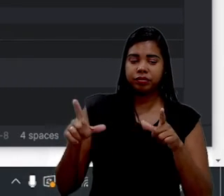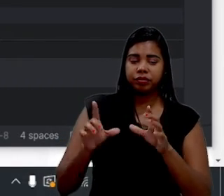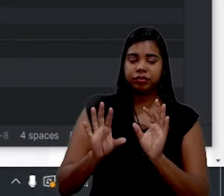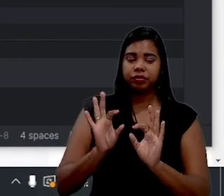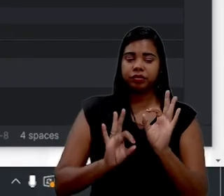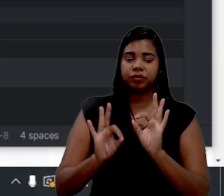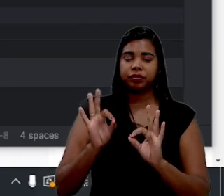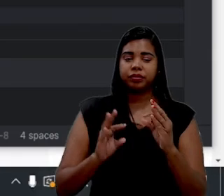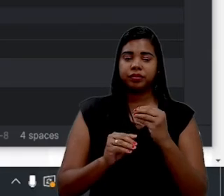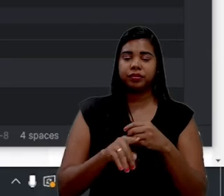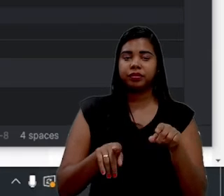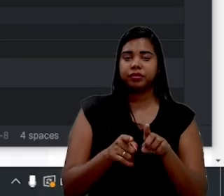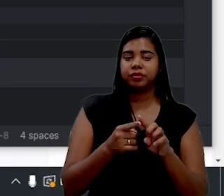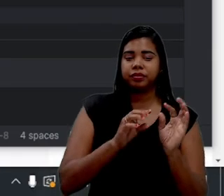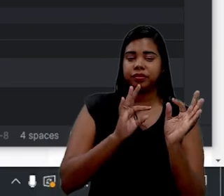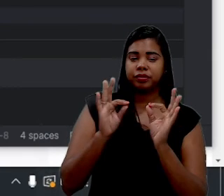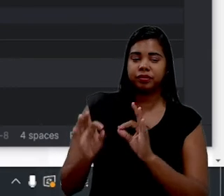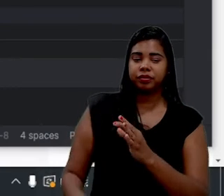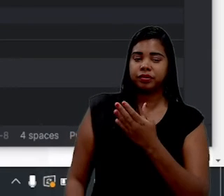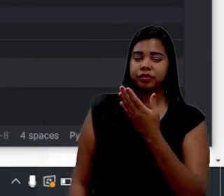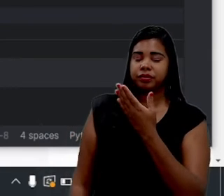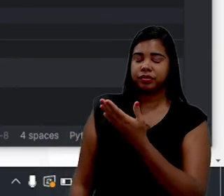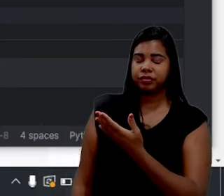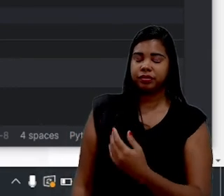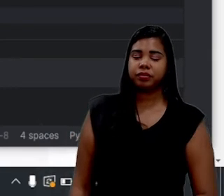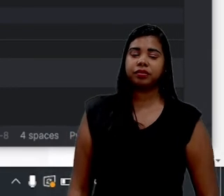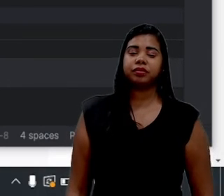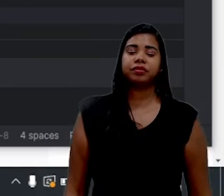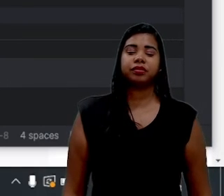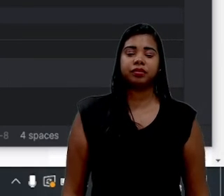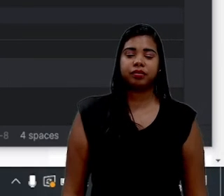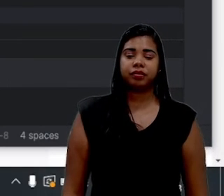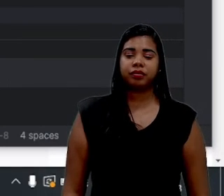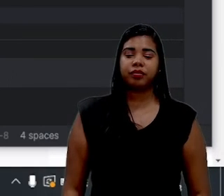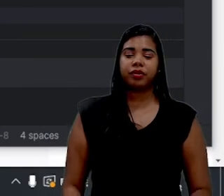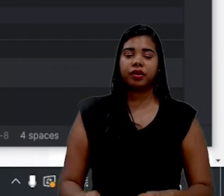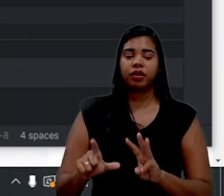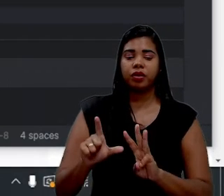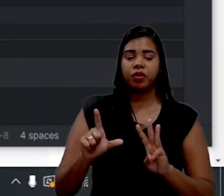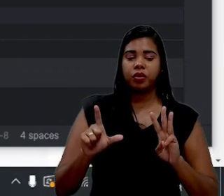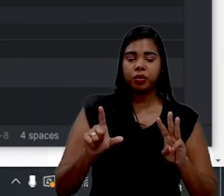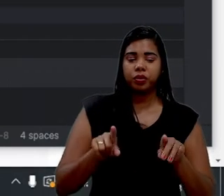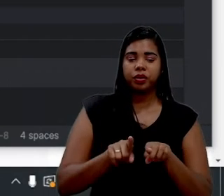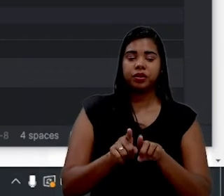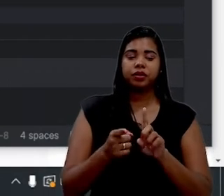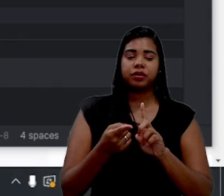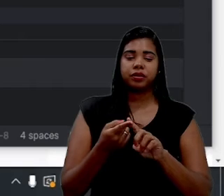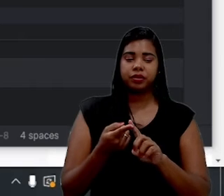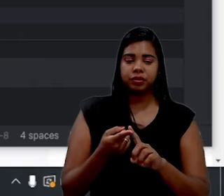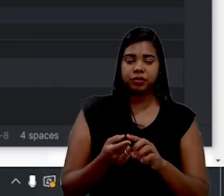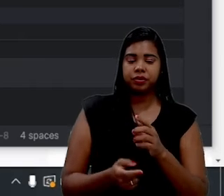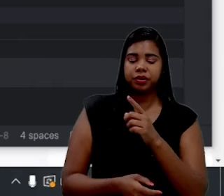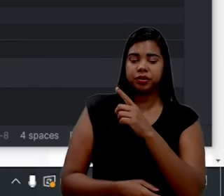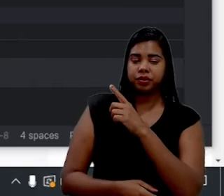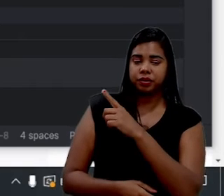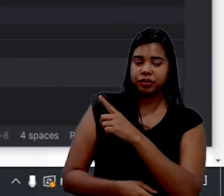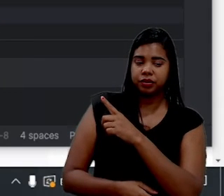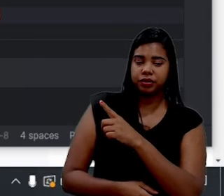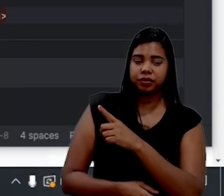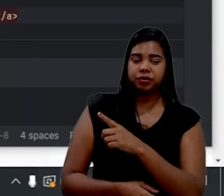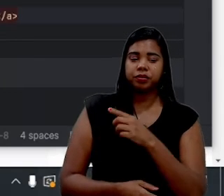organizado. href é justamente como se fosse o link, né, esse botão, quando ele clicar ele vai para essa parte de